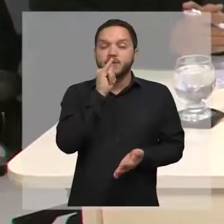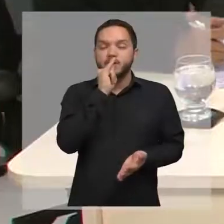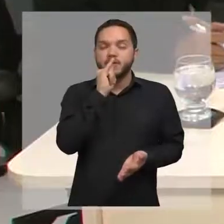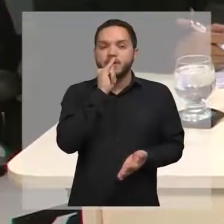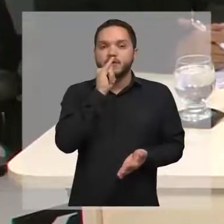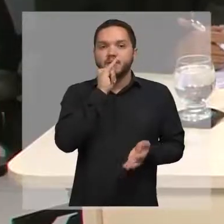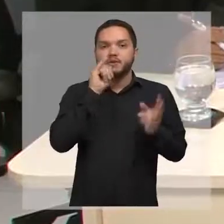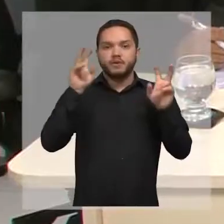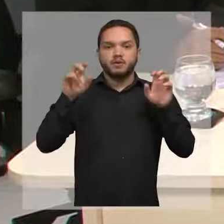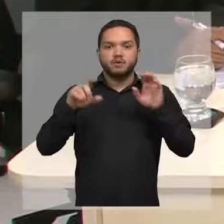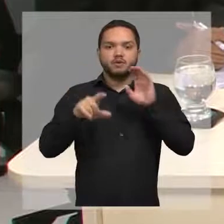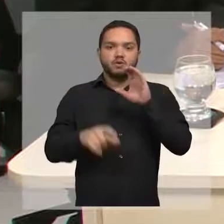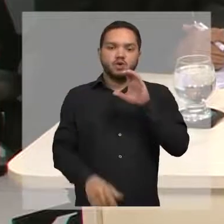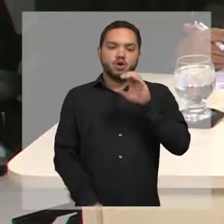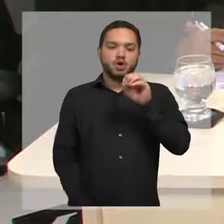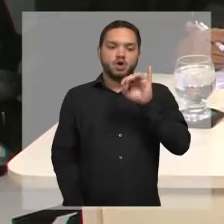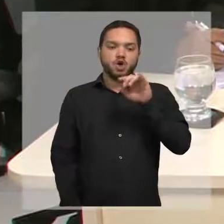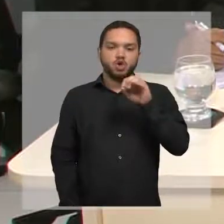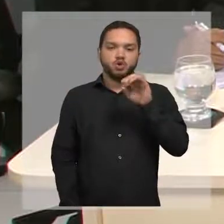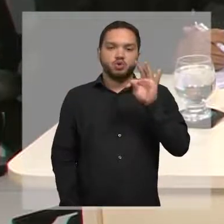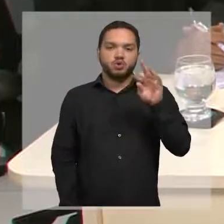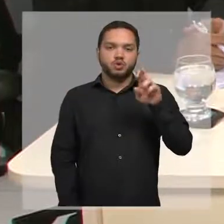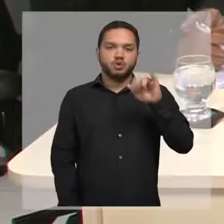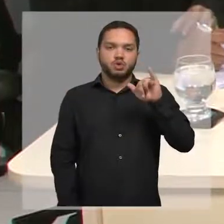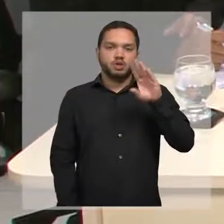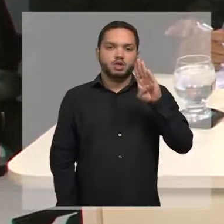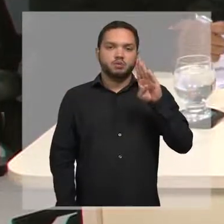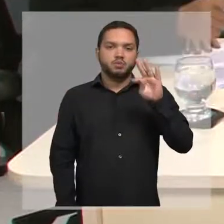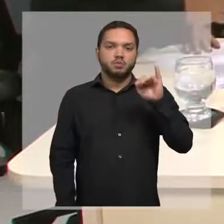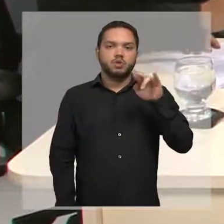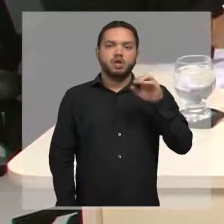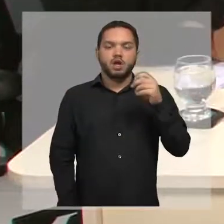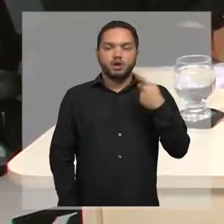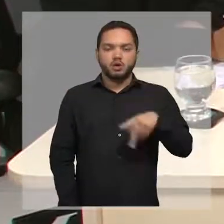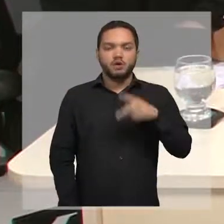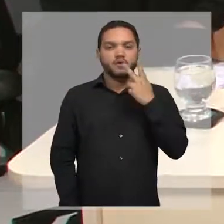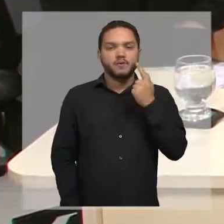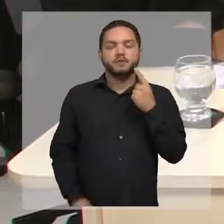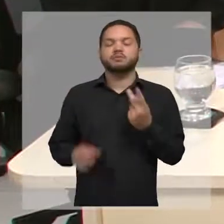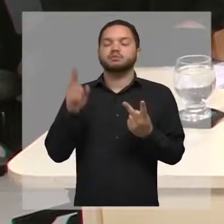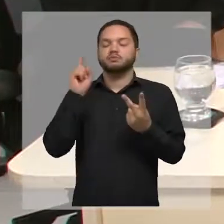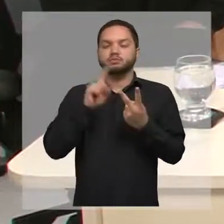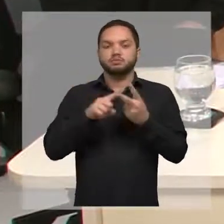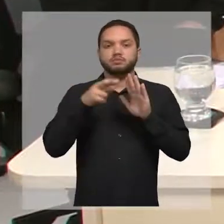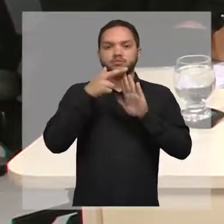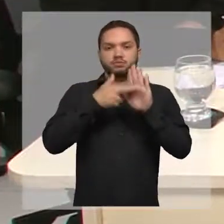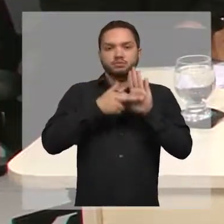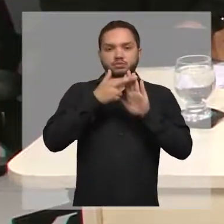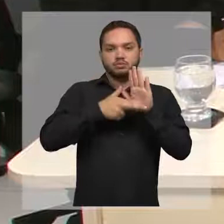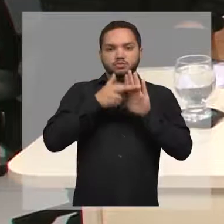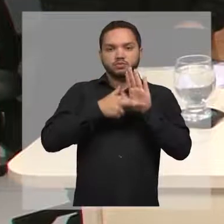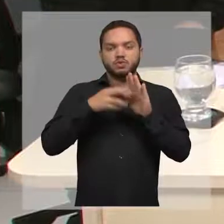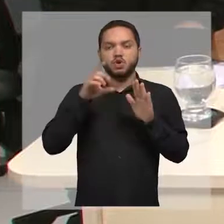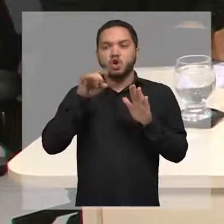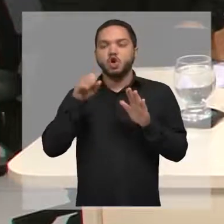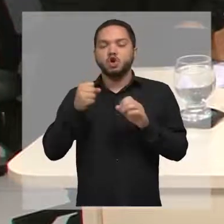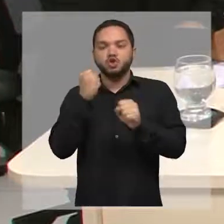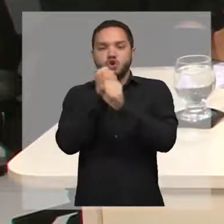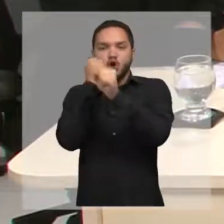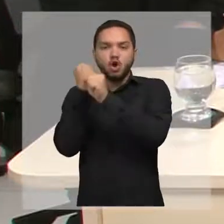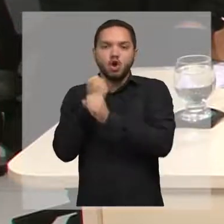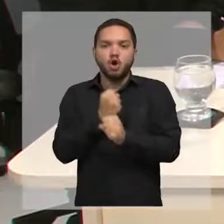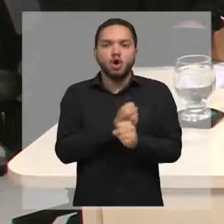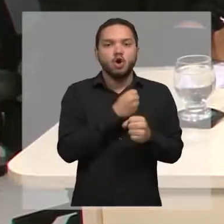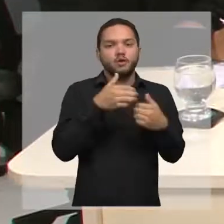Como, por exemplo, eu posso dizer o Código Tributário Municipal, por exemplo, a regulamentação do Código de Obras e Posturas,